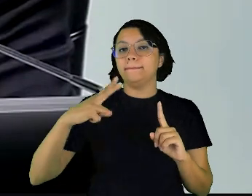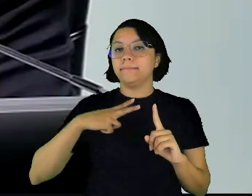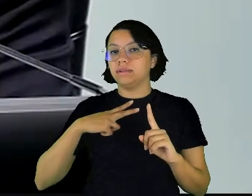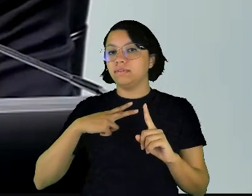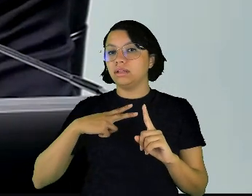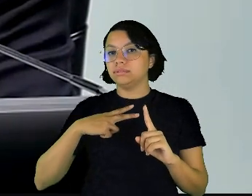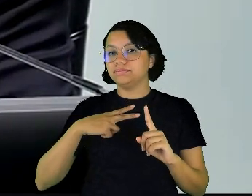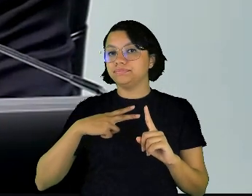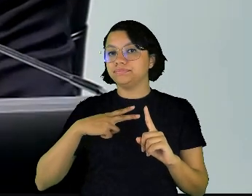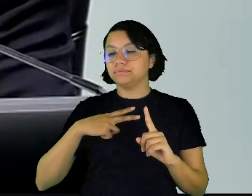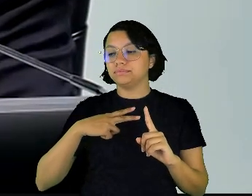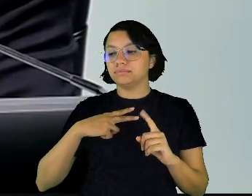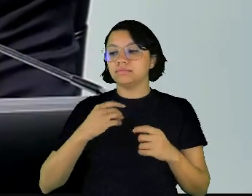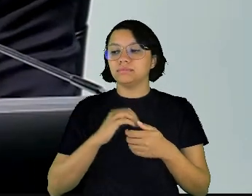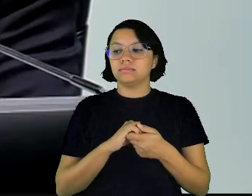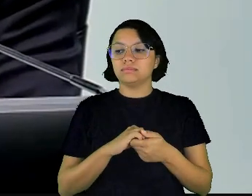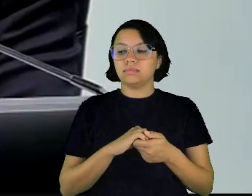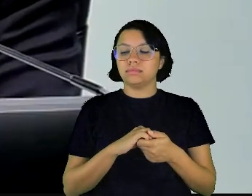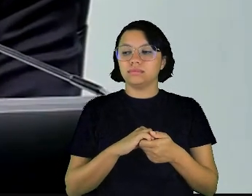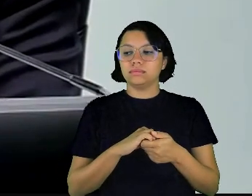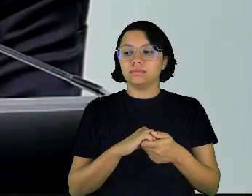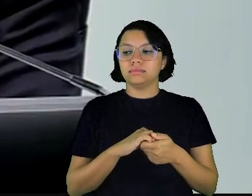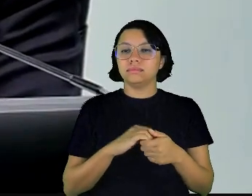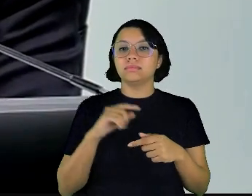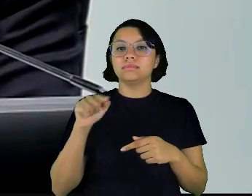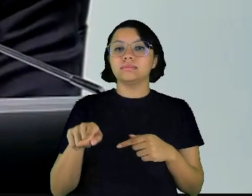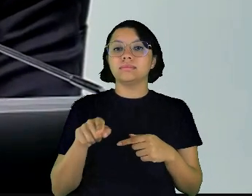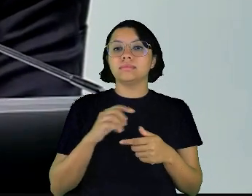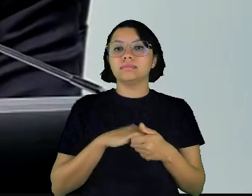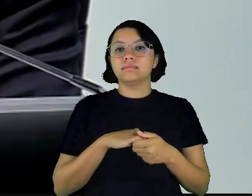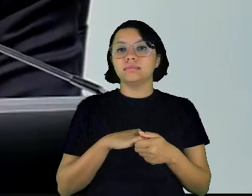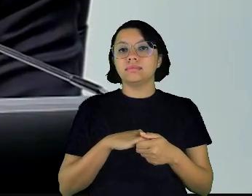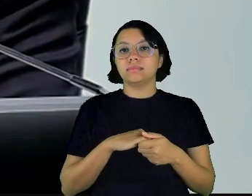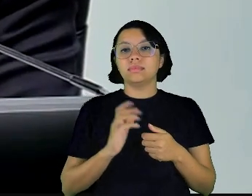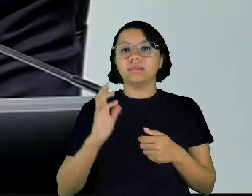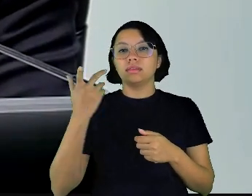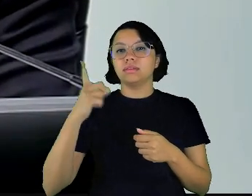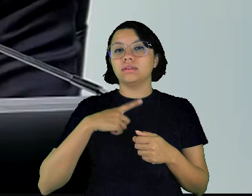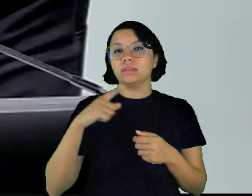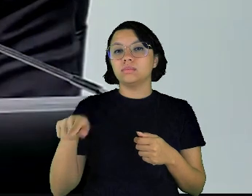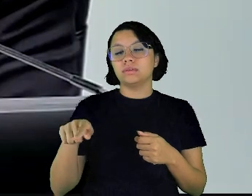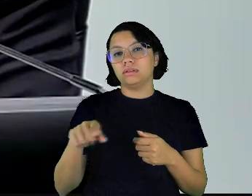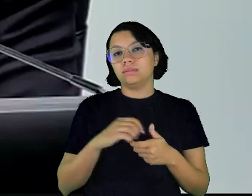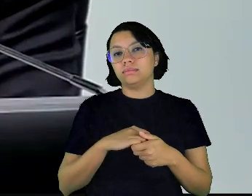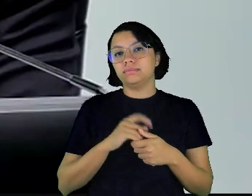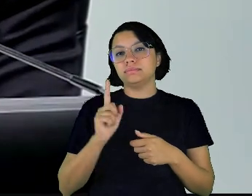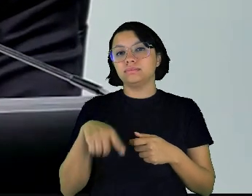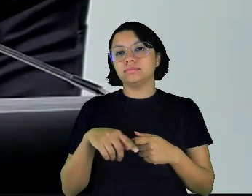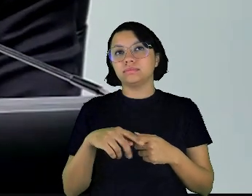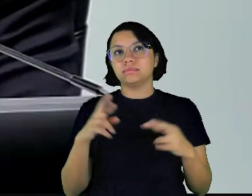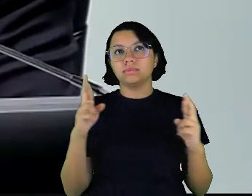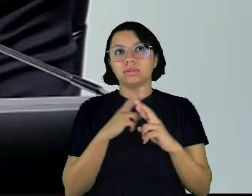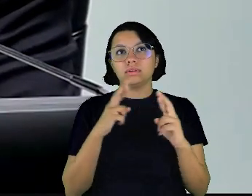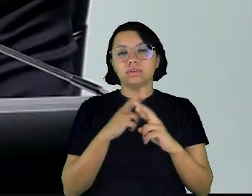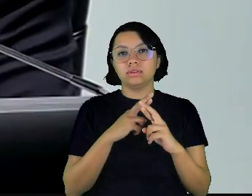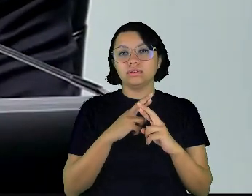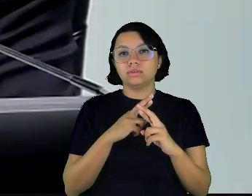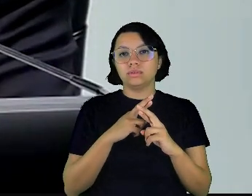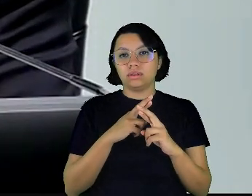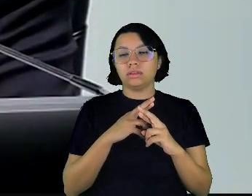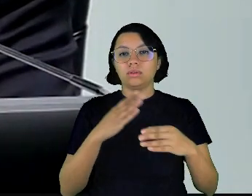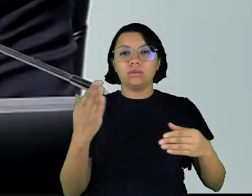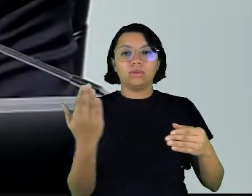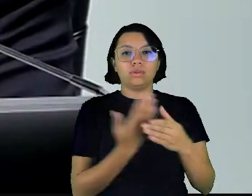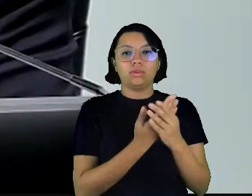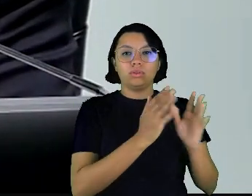previdência privada. Lá, a decisão que nós temos ali é no sentido, e já com trânsito em julgado, né,